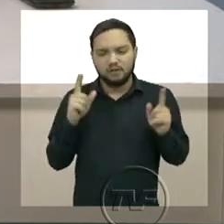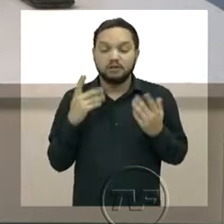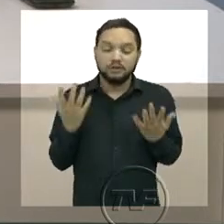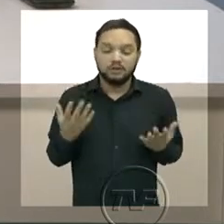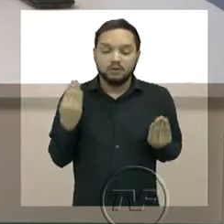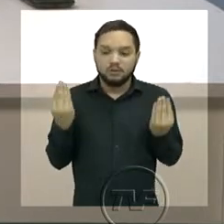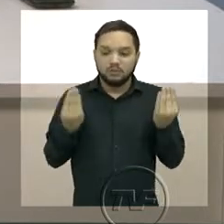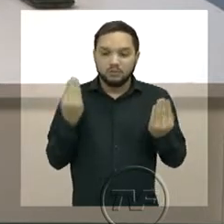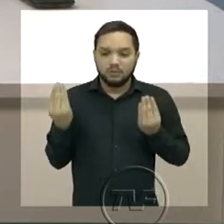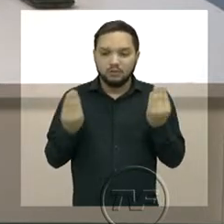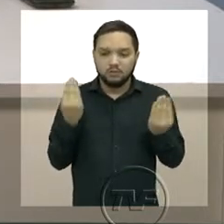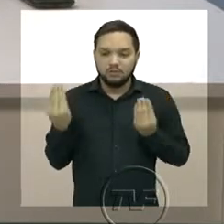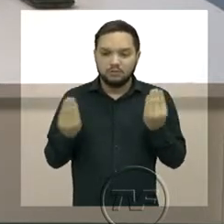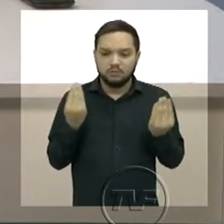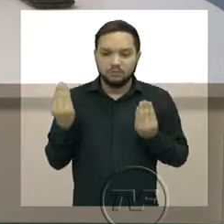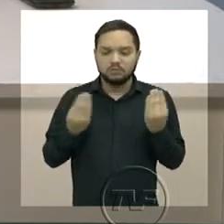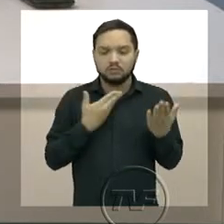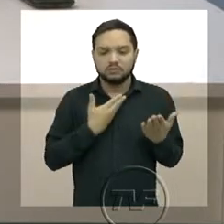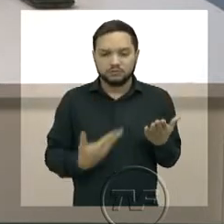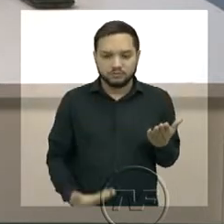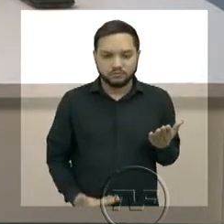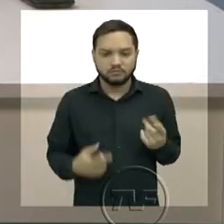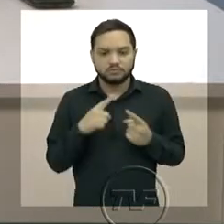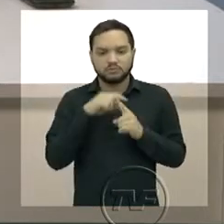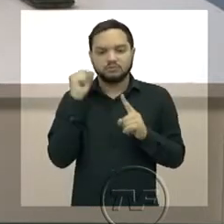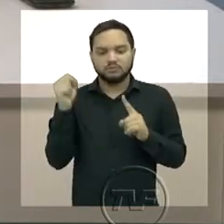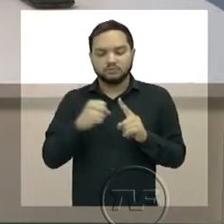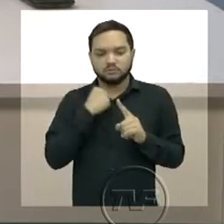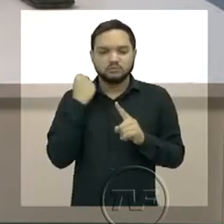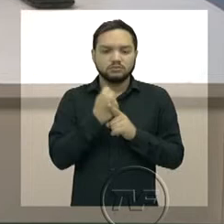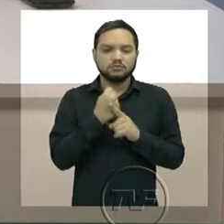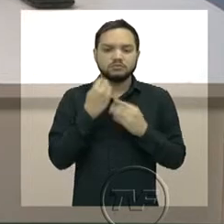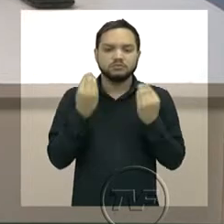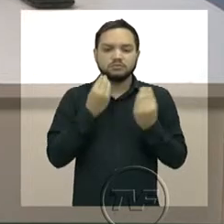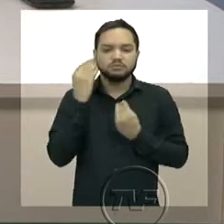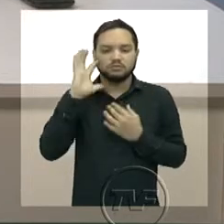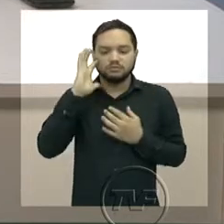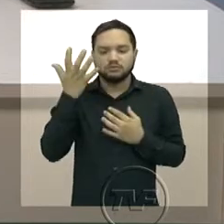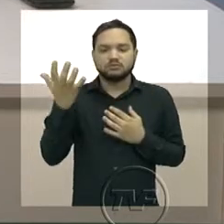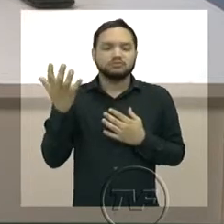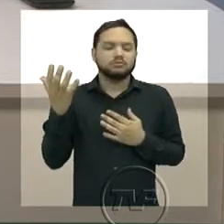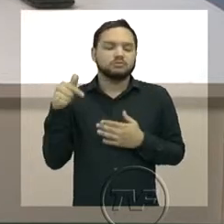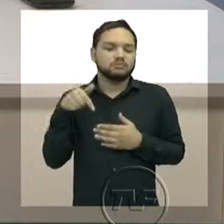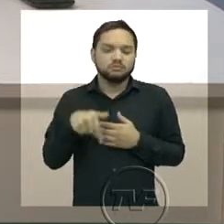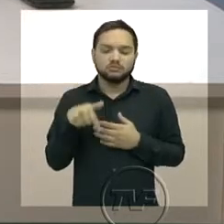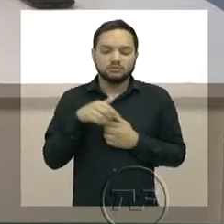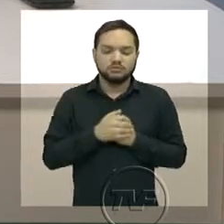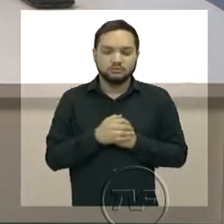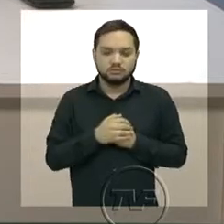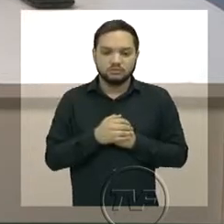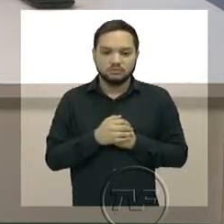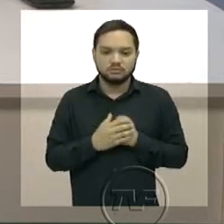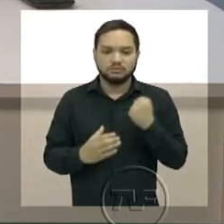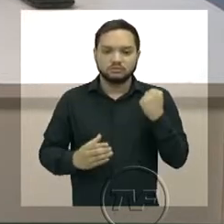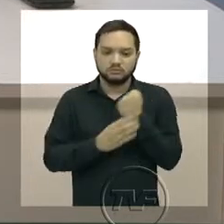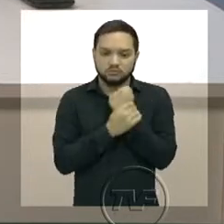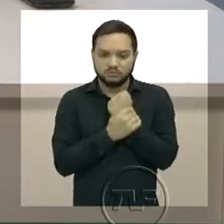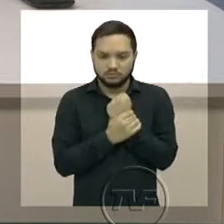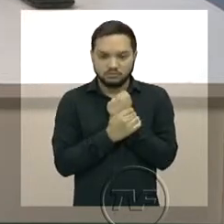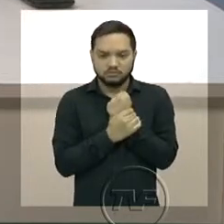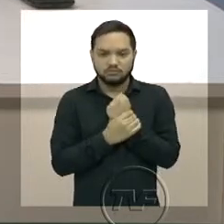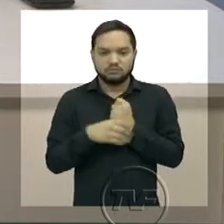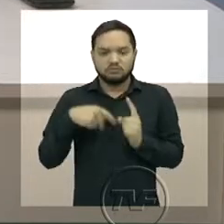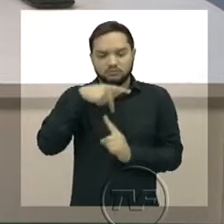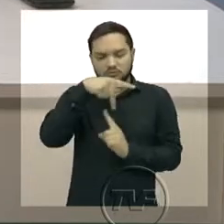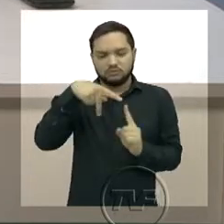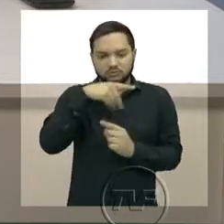maneira pensar, como o governo e sociedade vão pensar uma forma de que haja, de alguma maneira, uma garantia de previdência